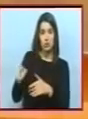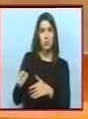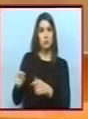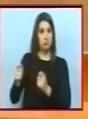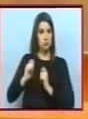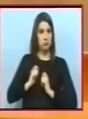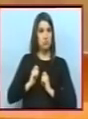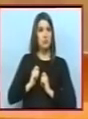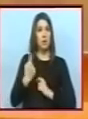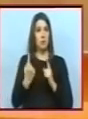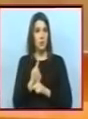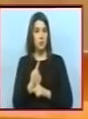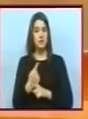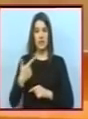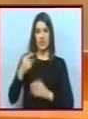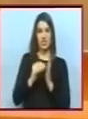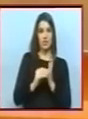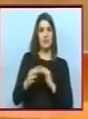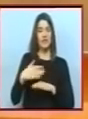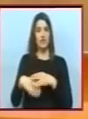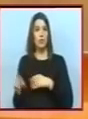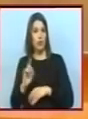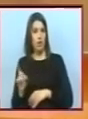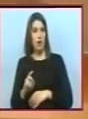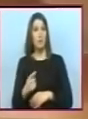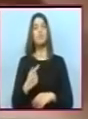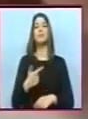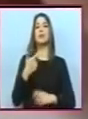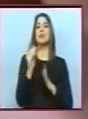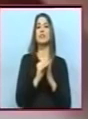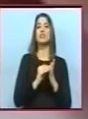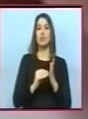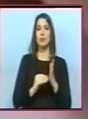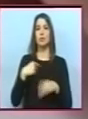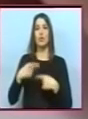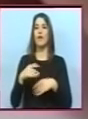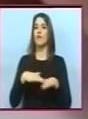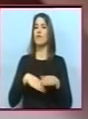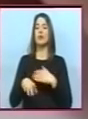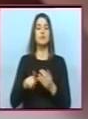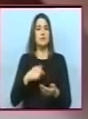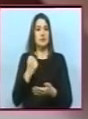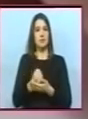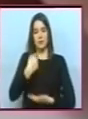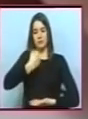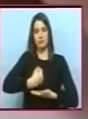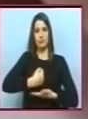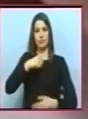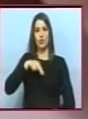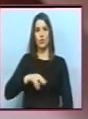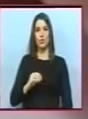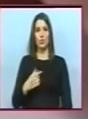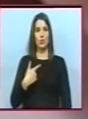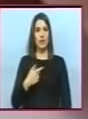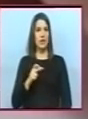um testamento. Como digo, os testamentos são feitos sempre no cartório notarial, são sempre feitos pelo